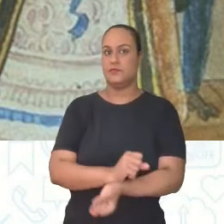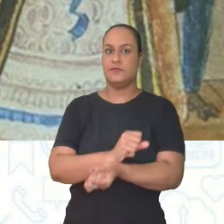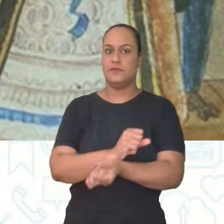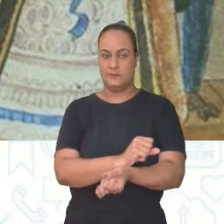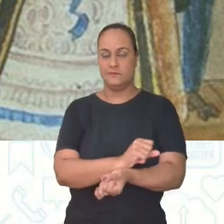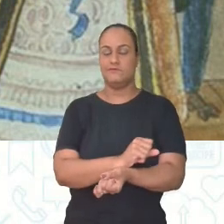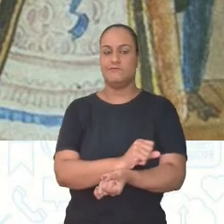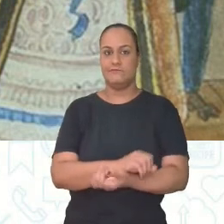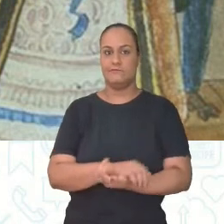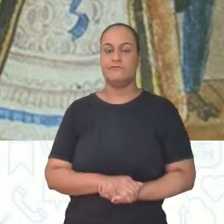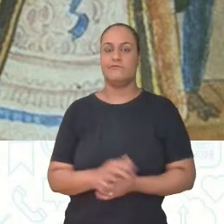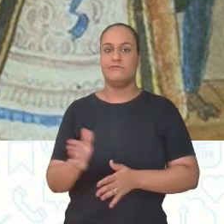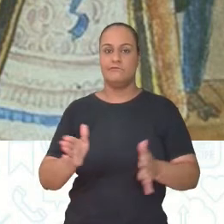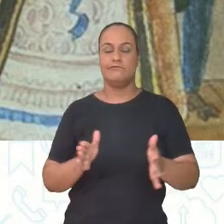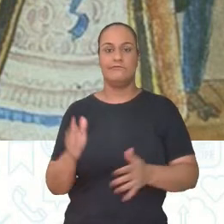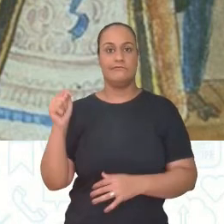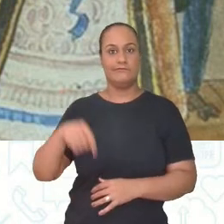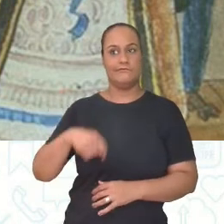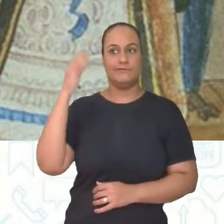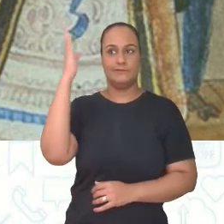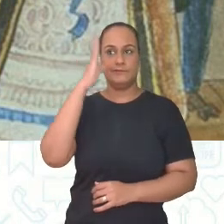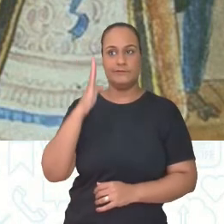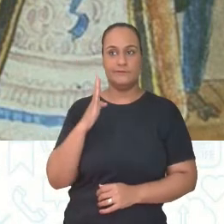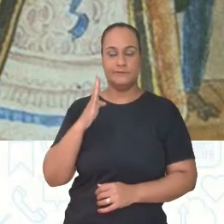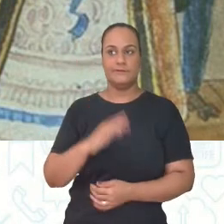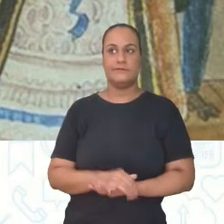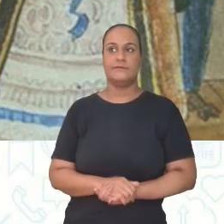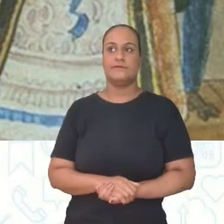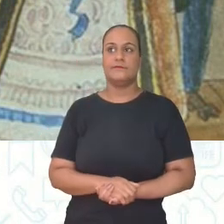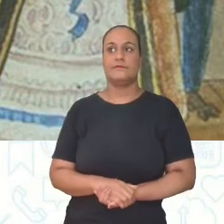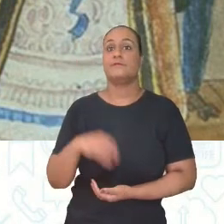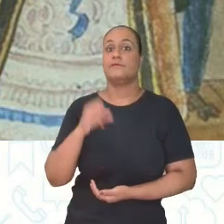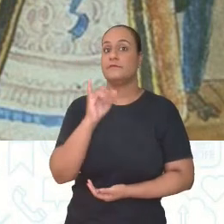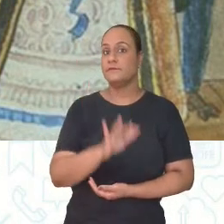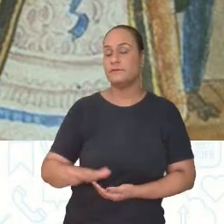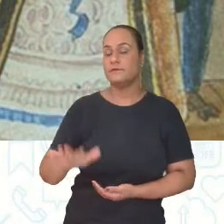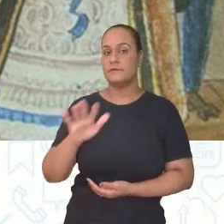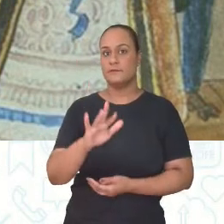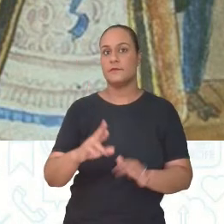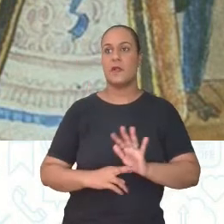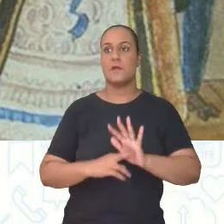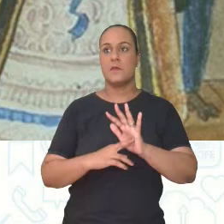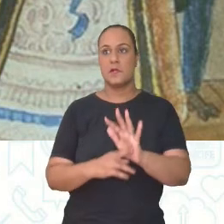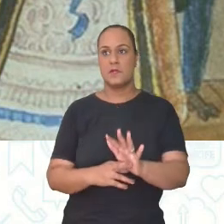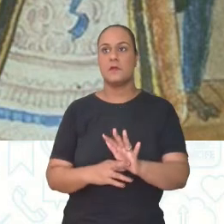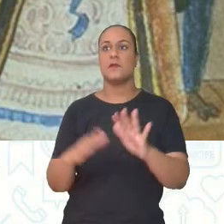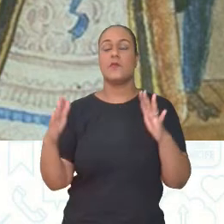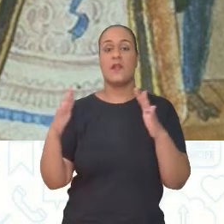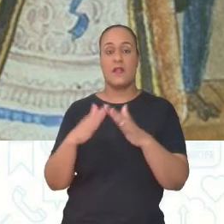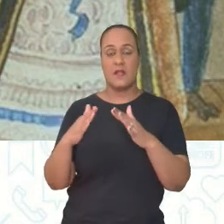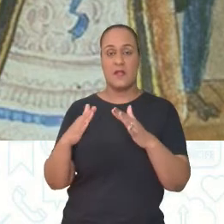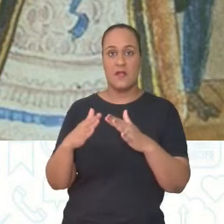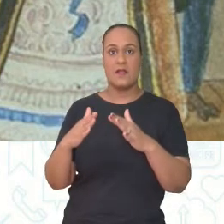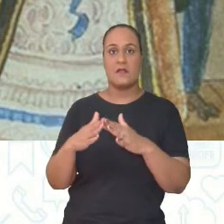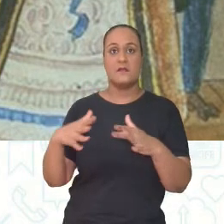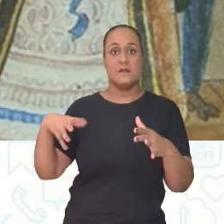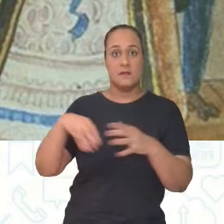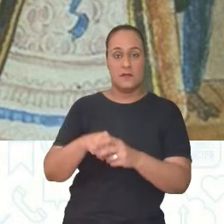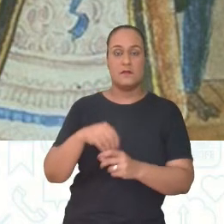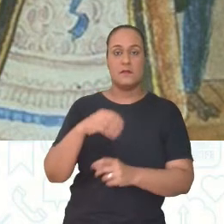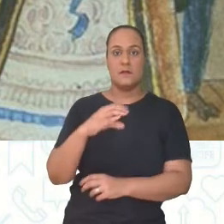Brasil. E aí, vejam só, olha, essa imagem, né, representa o interior de uma casa de ciganos, né,